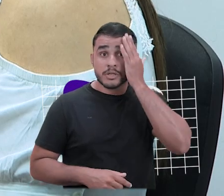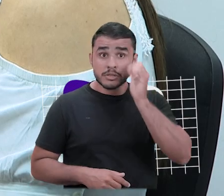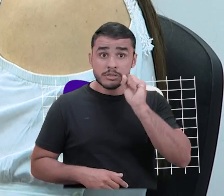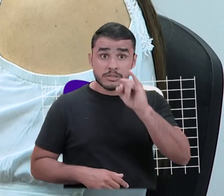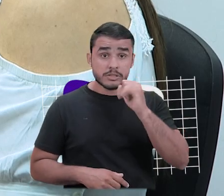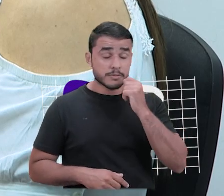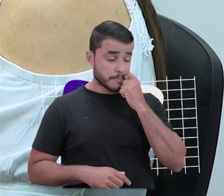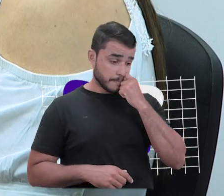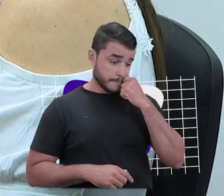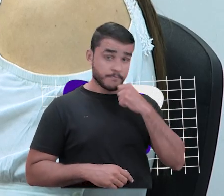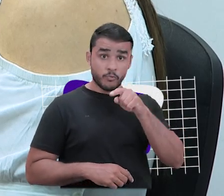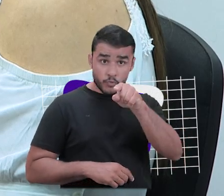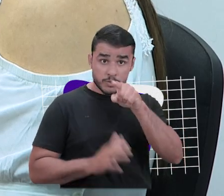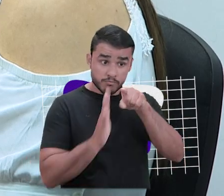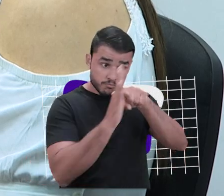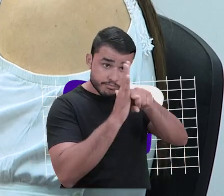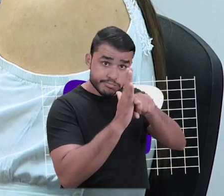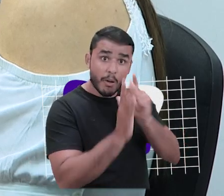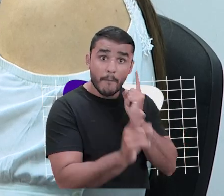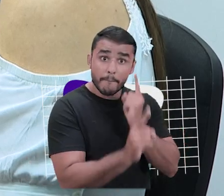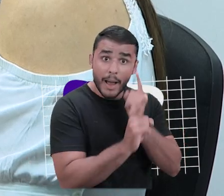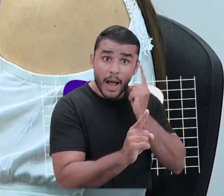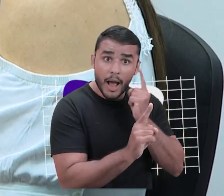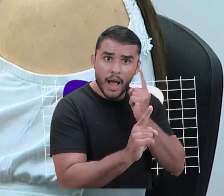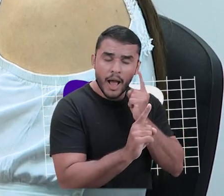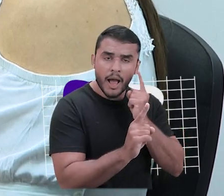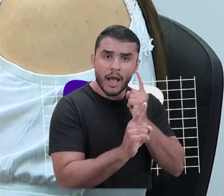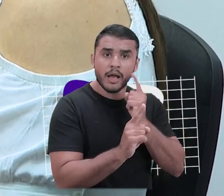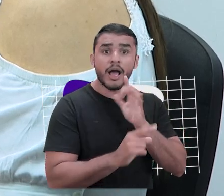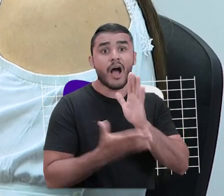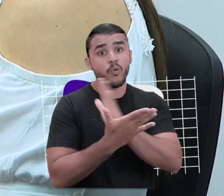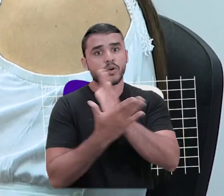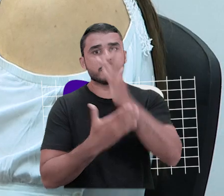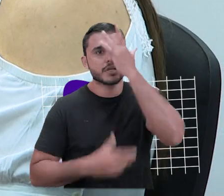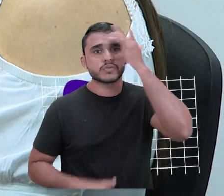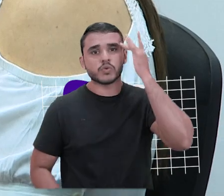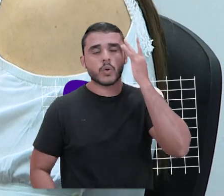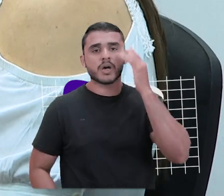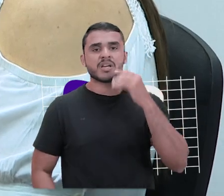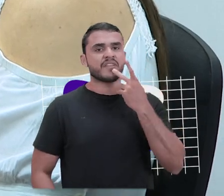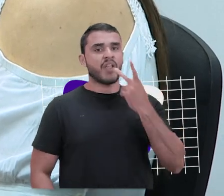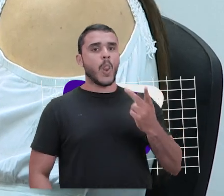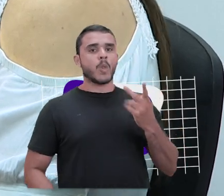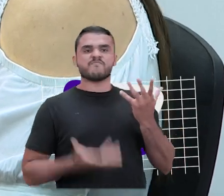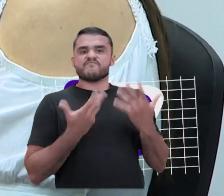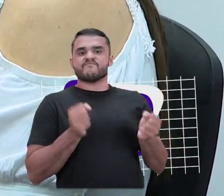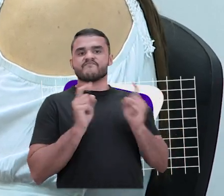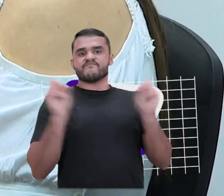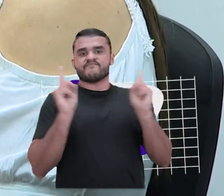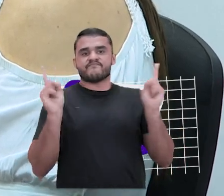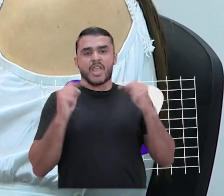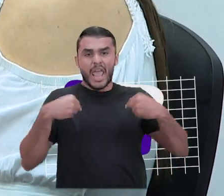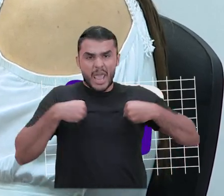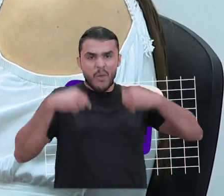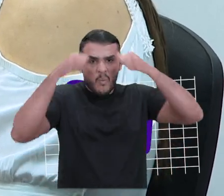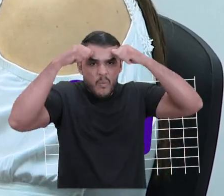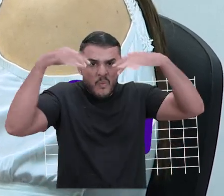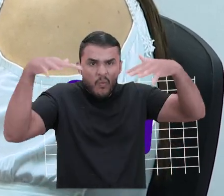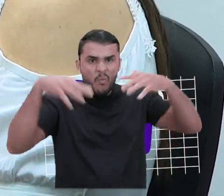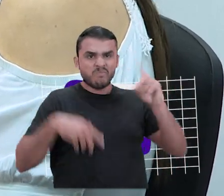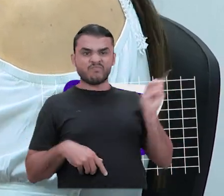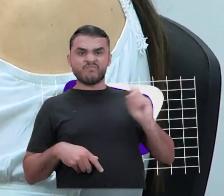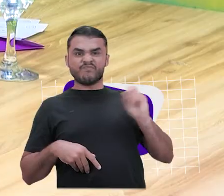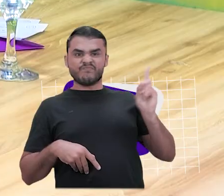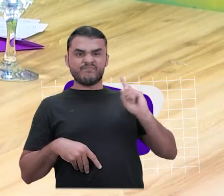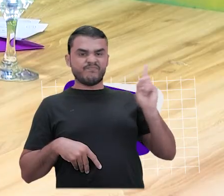diagnóstico ali e você se permite, porque tem gente que resiste, mas você se permite, aí as coisas começam a ser